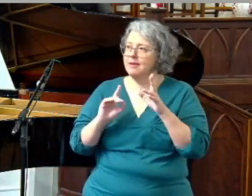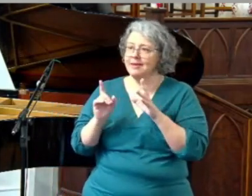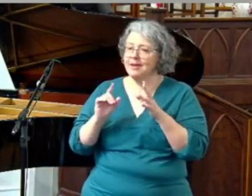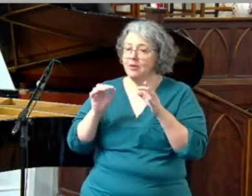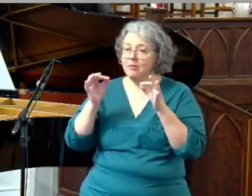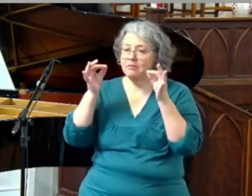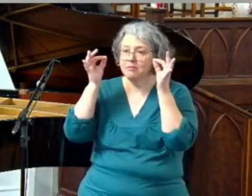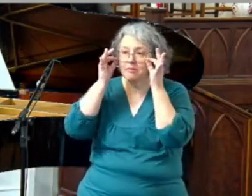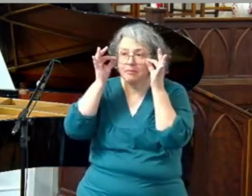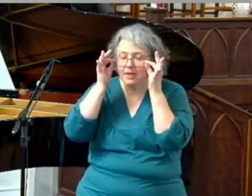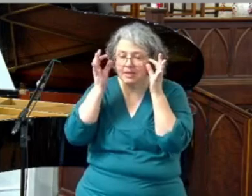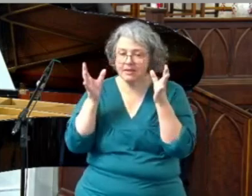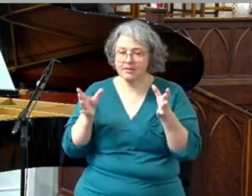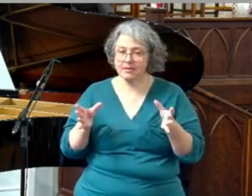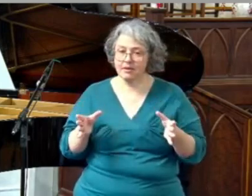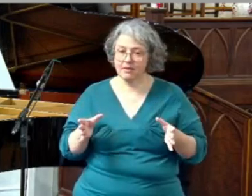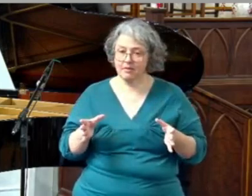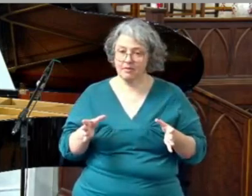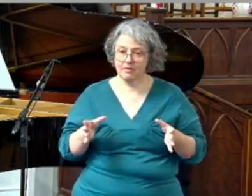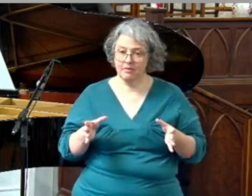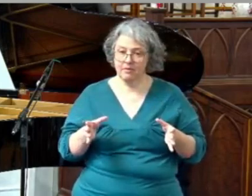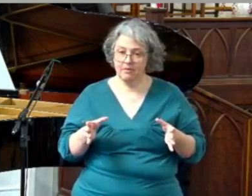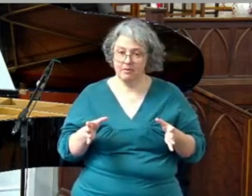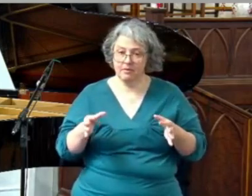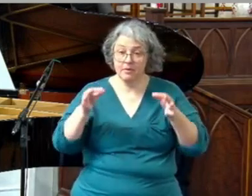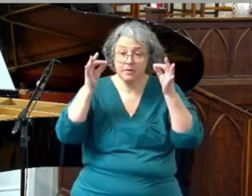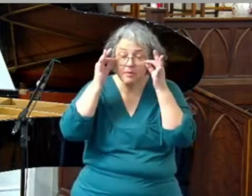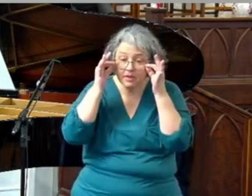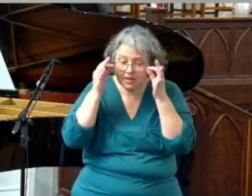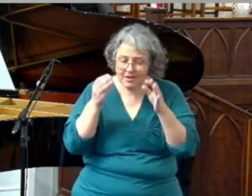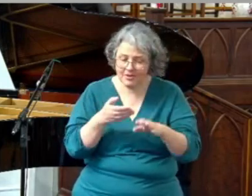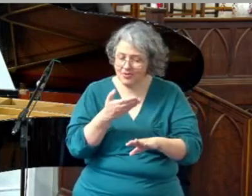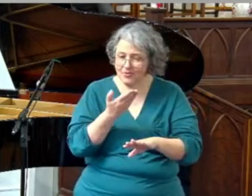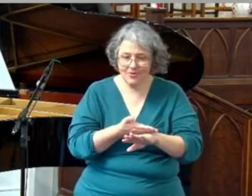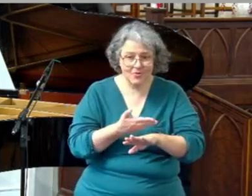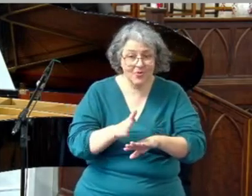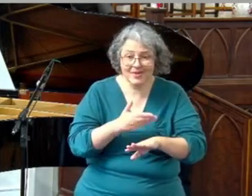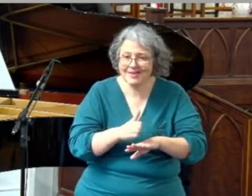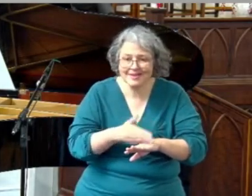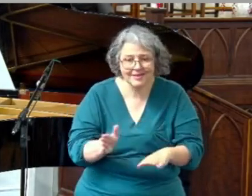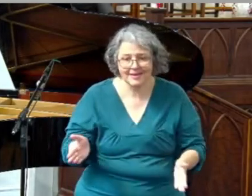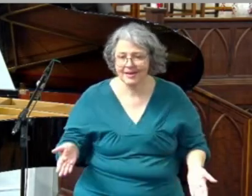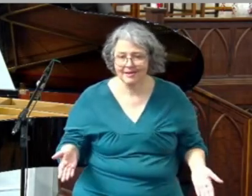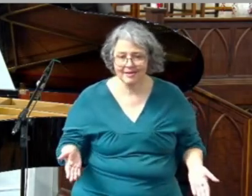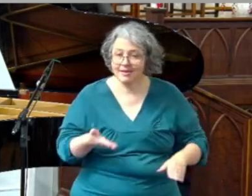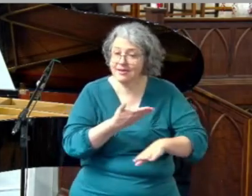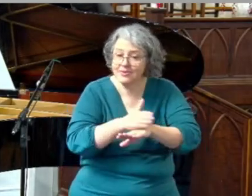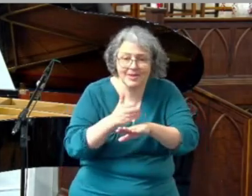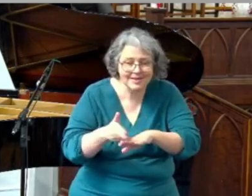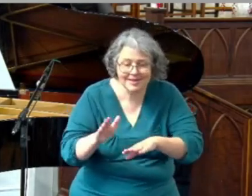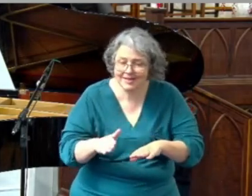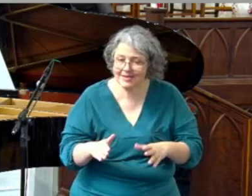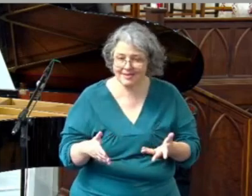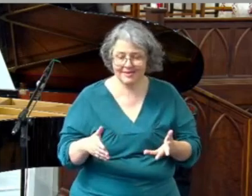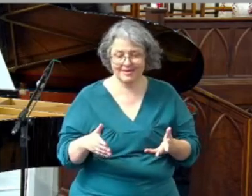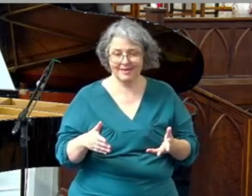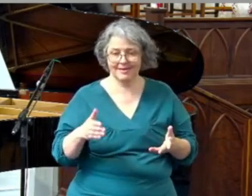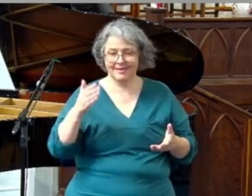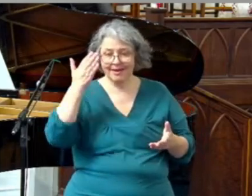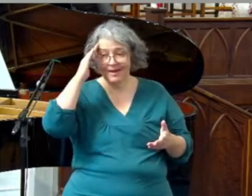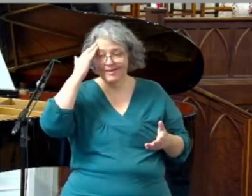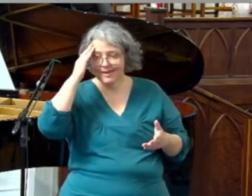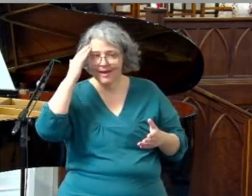como nós iremos exercitar o discernimento sábio? Se não estamos engajados em